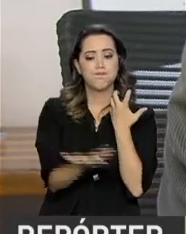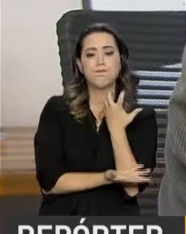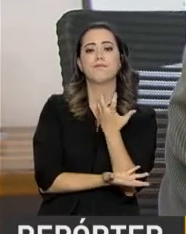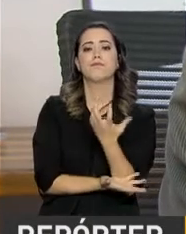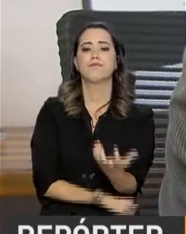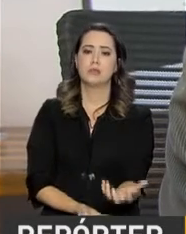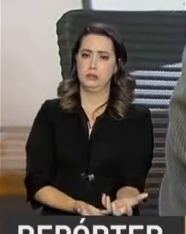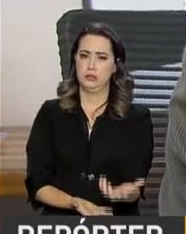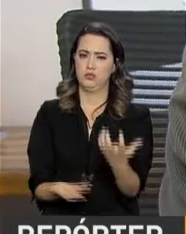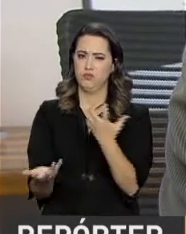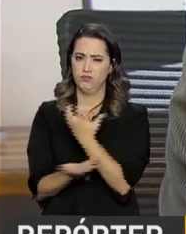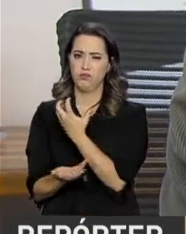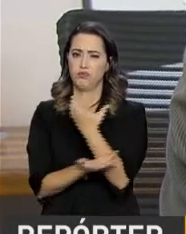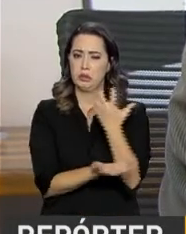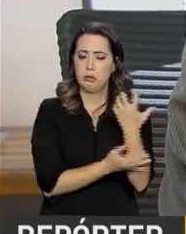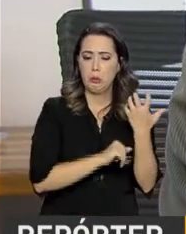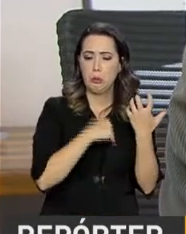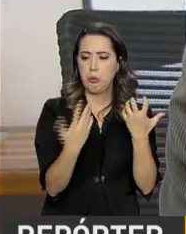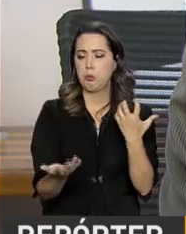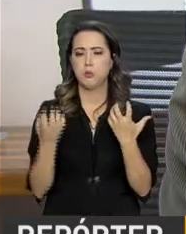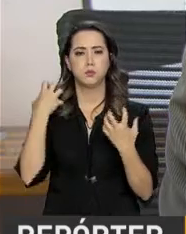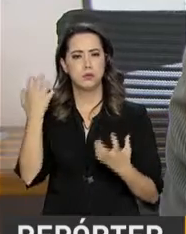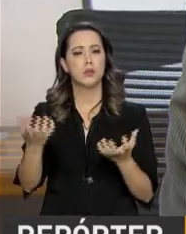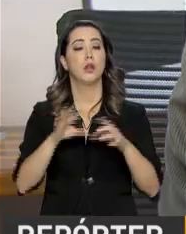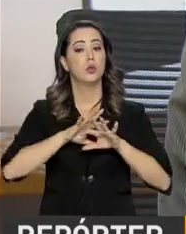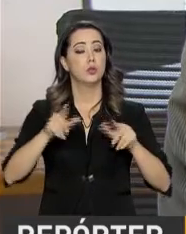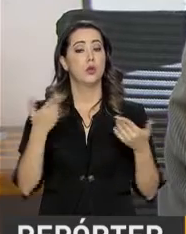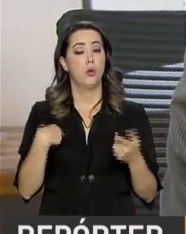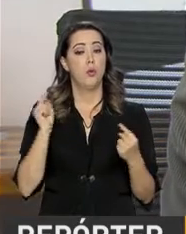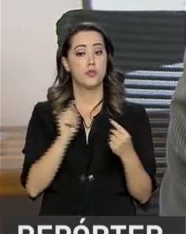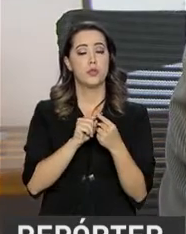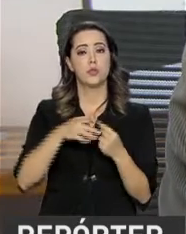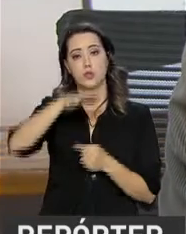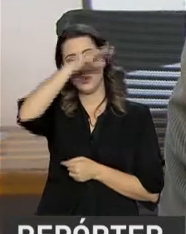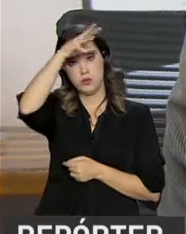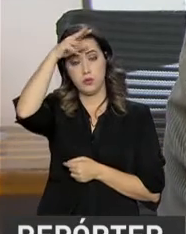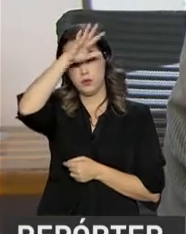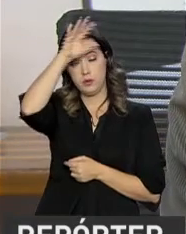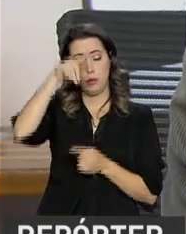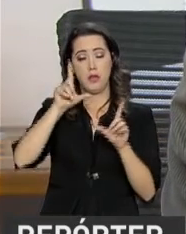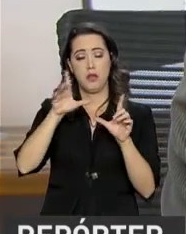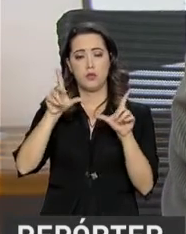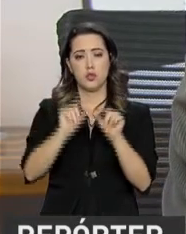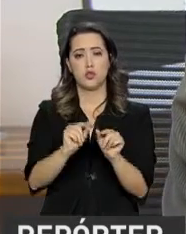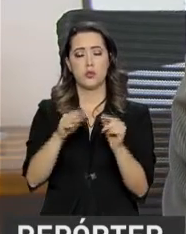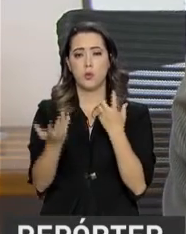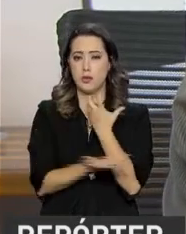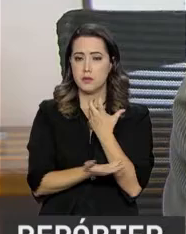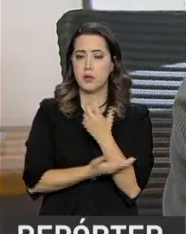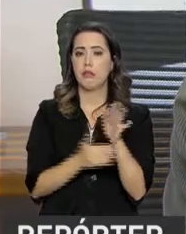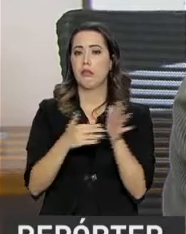como a meta oficial brasileira de combater o desmatamento ilegal até 2030 mas